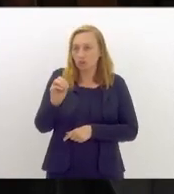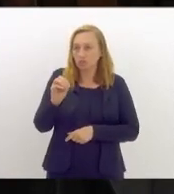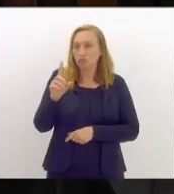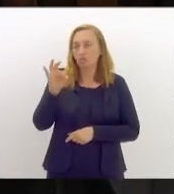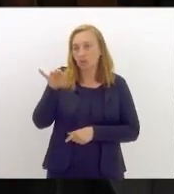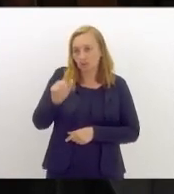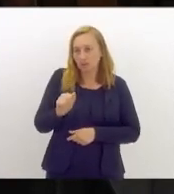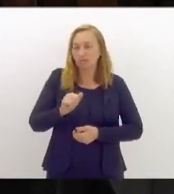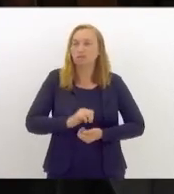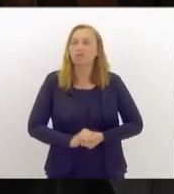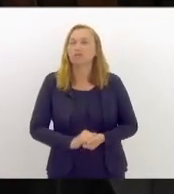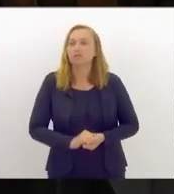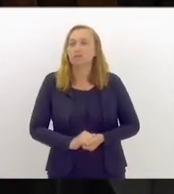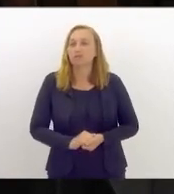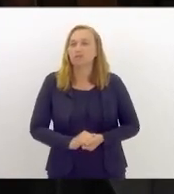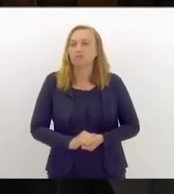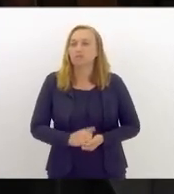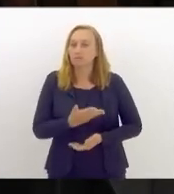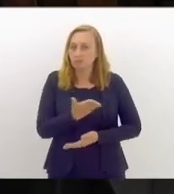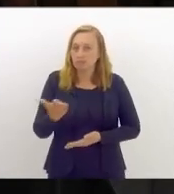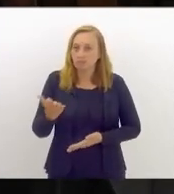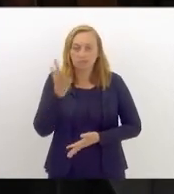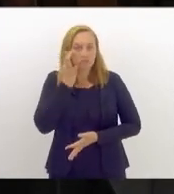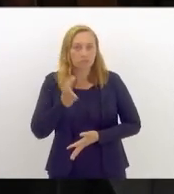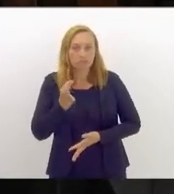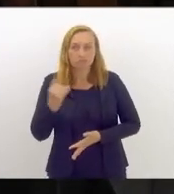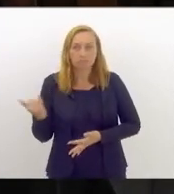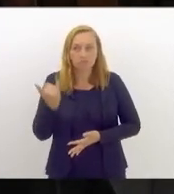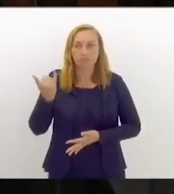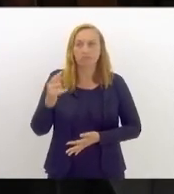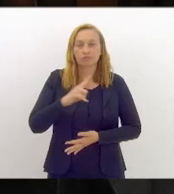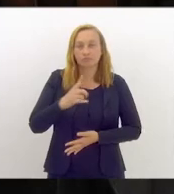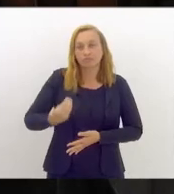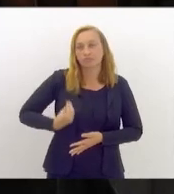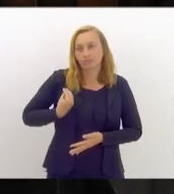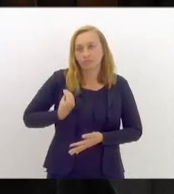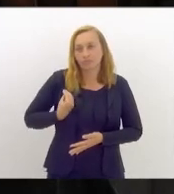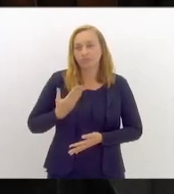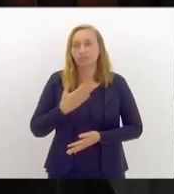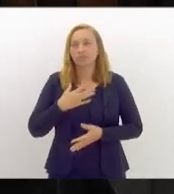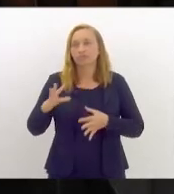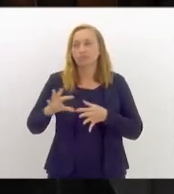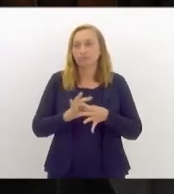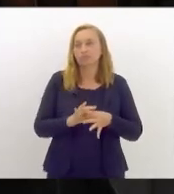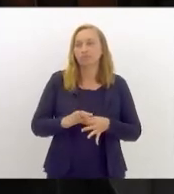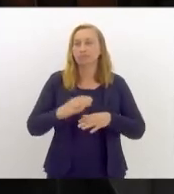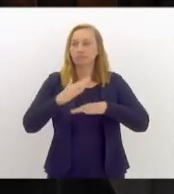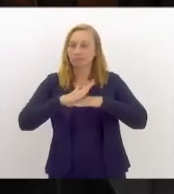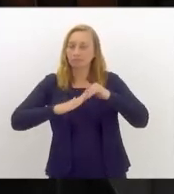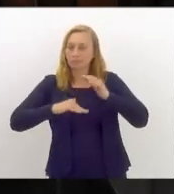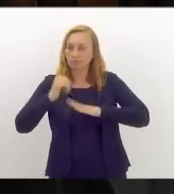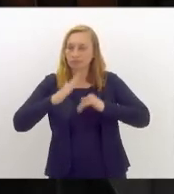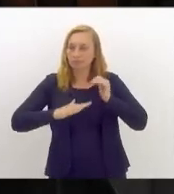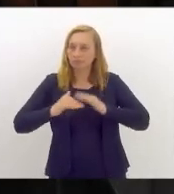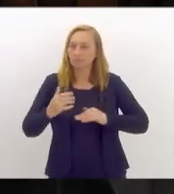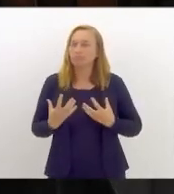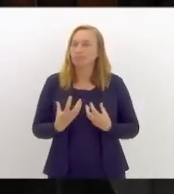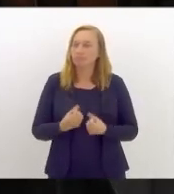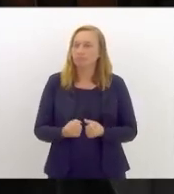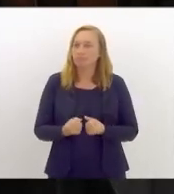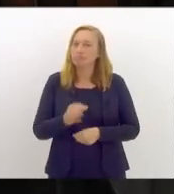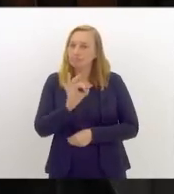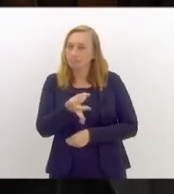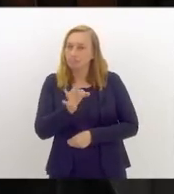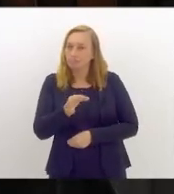cota vocês não sabem a importância que vocês têm na minha vida você me complementam profissionalmente e me aceitam